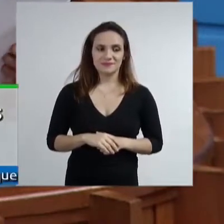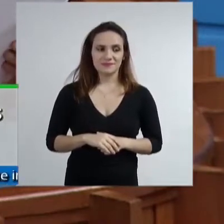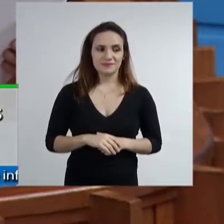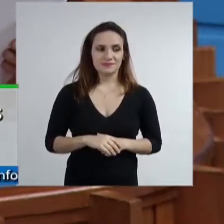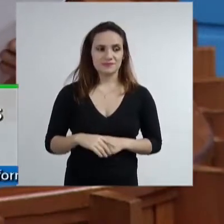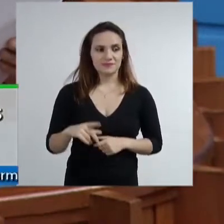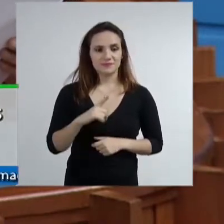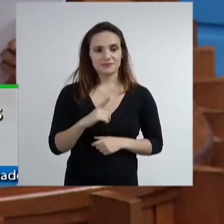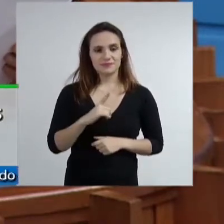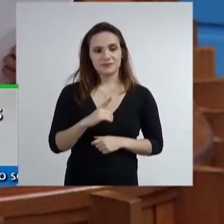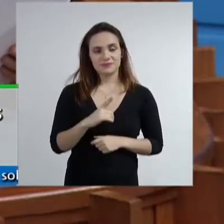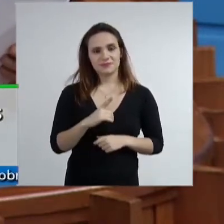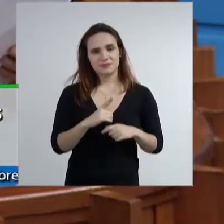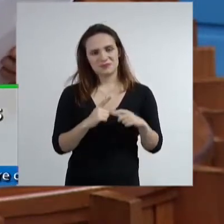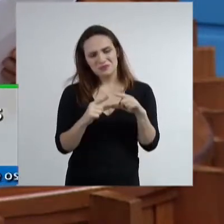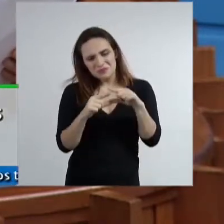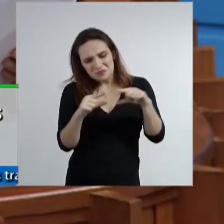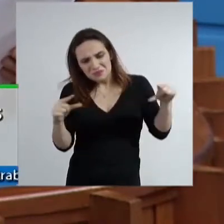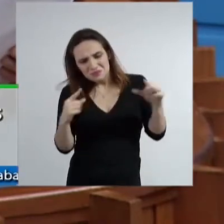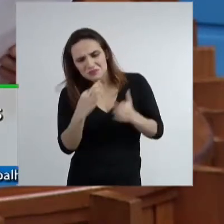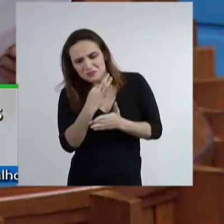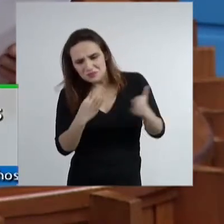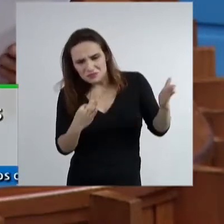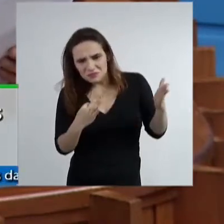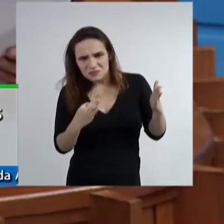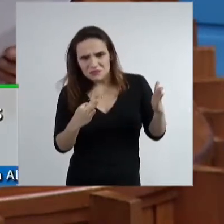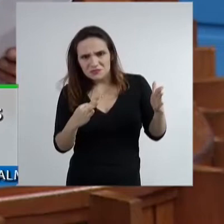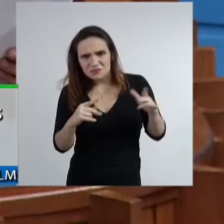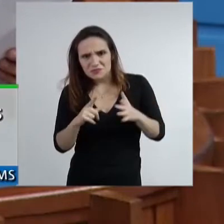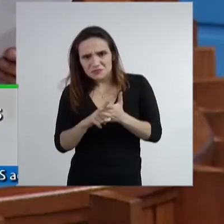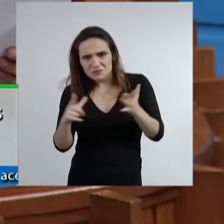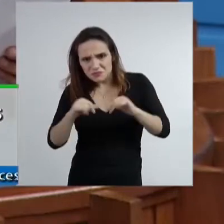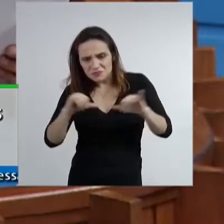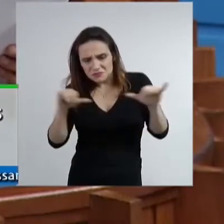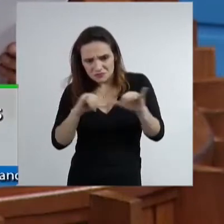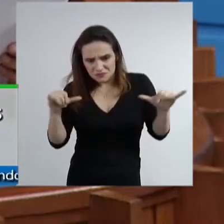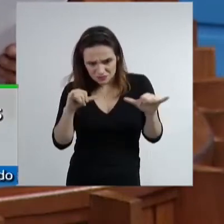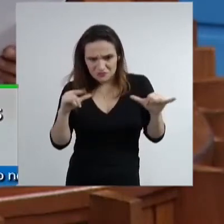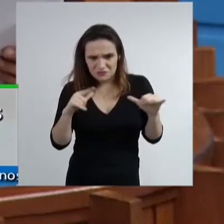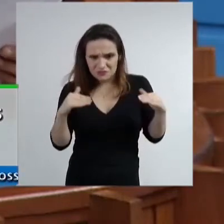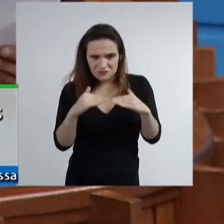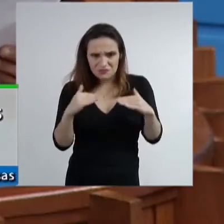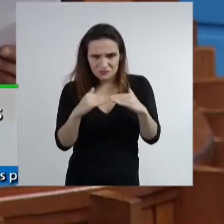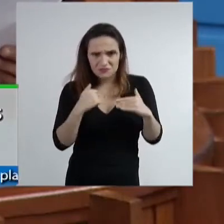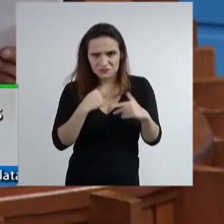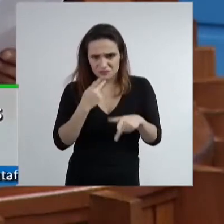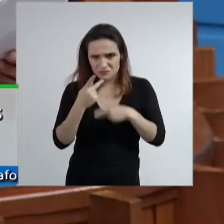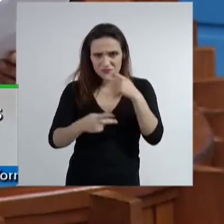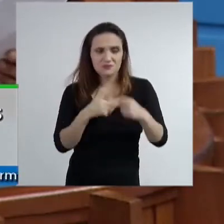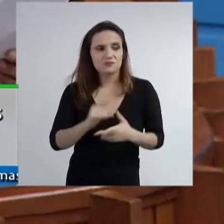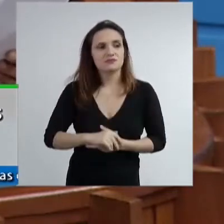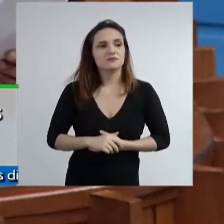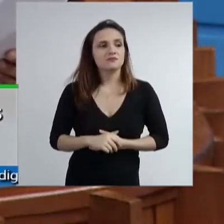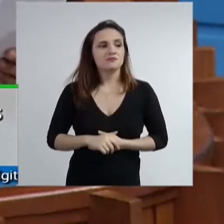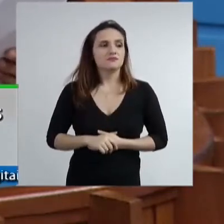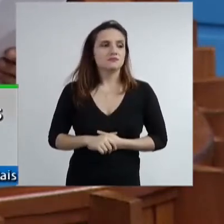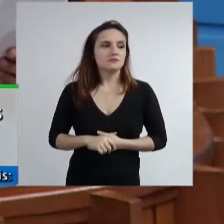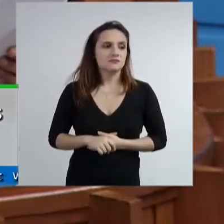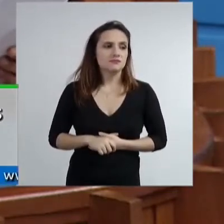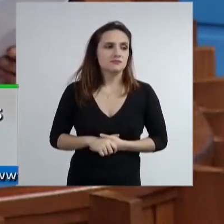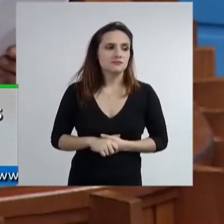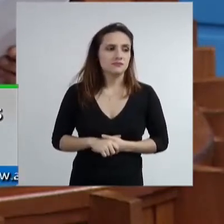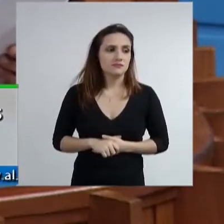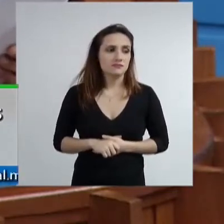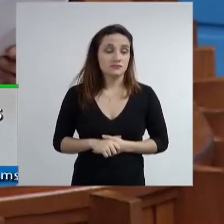um trecho dessa reportagem que corrobora isso que eu estou dizendo. A questão